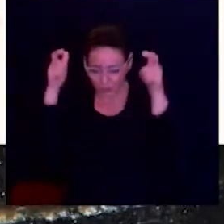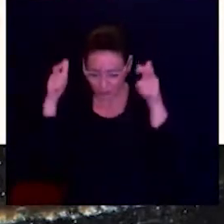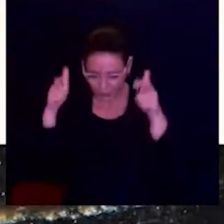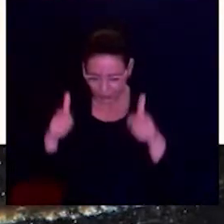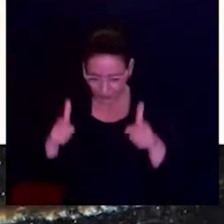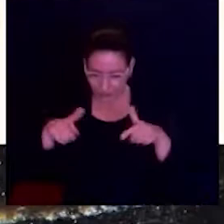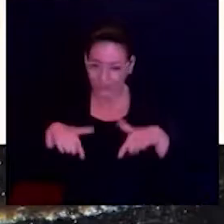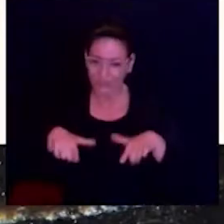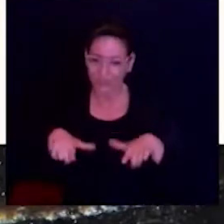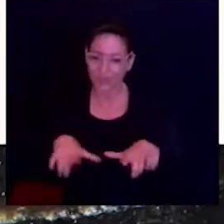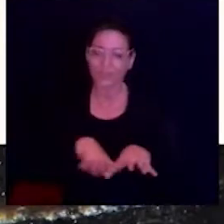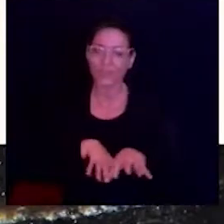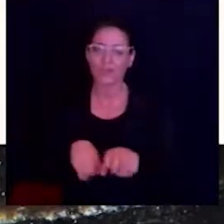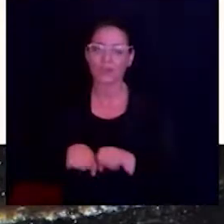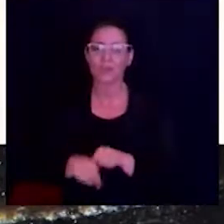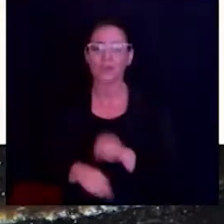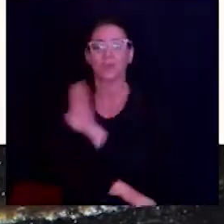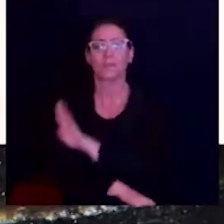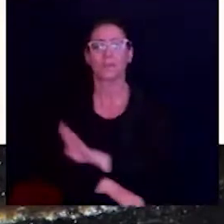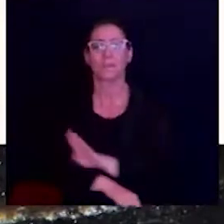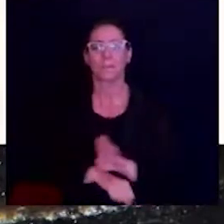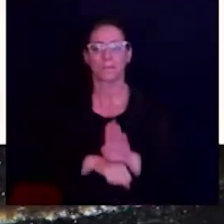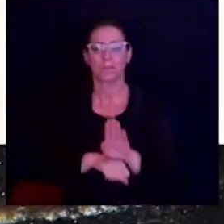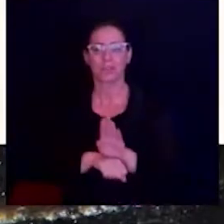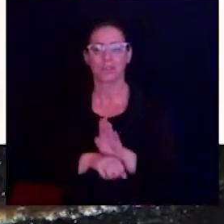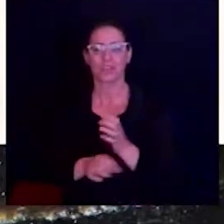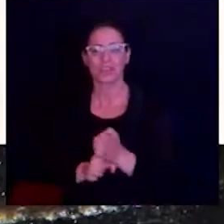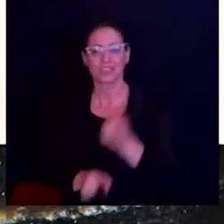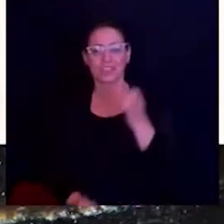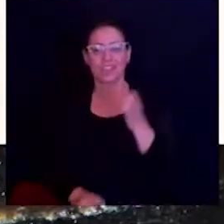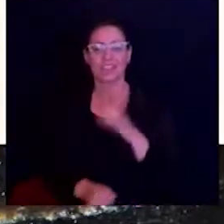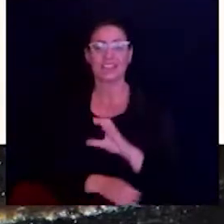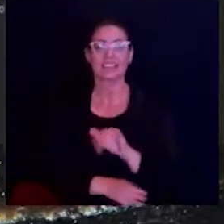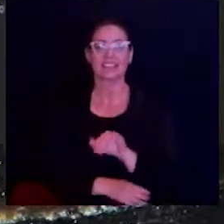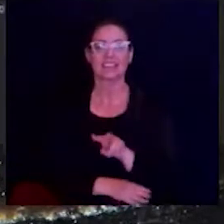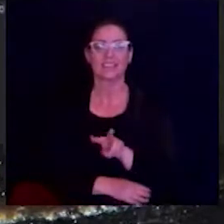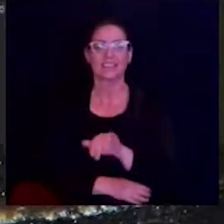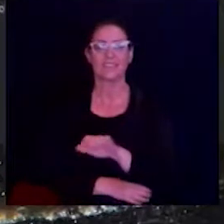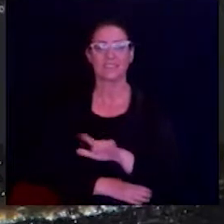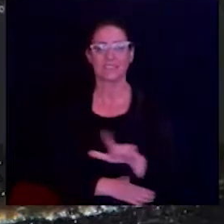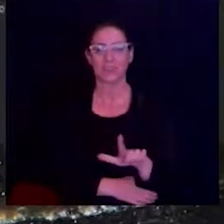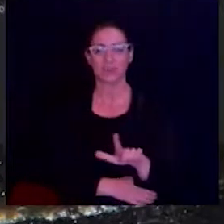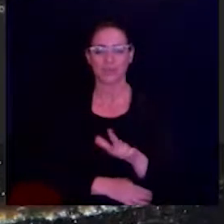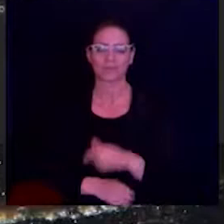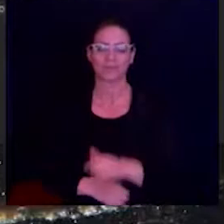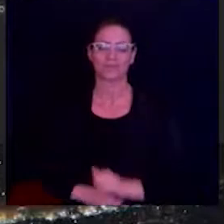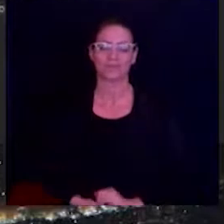grau de bacharel em engenharia civil.